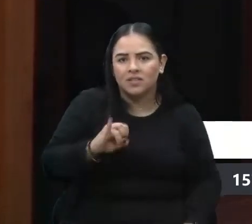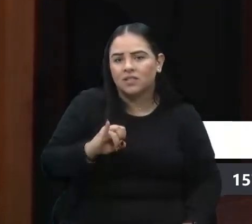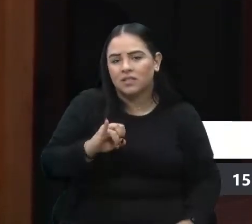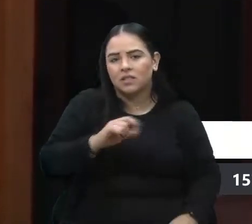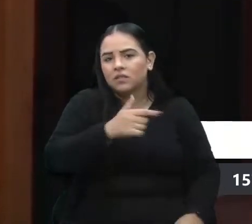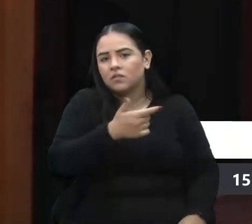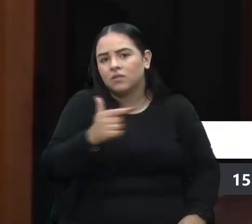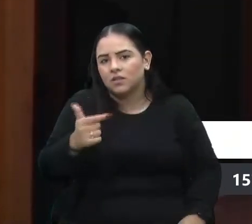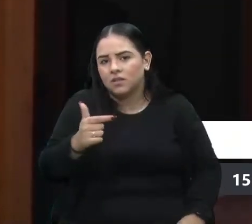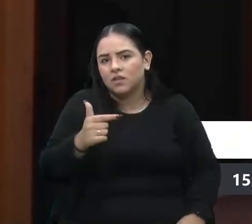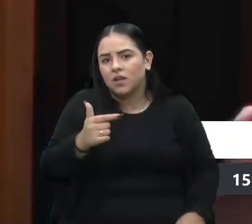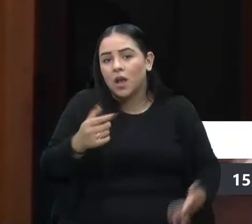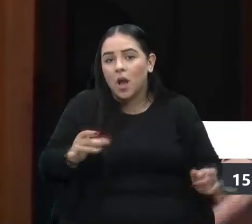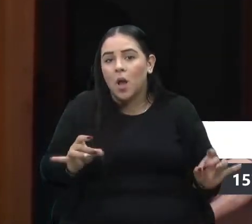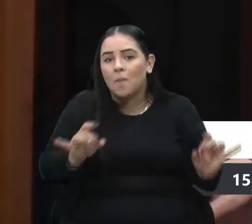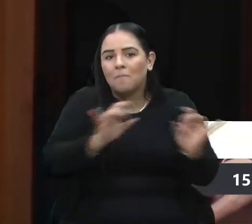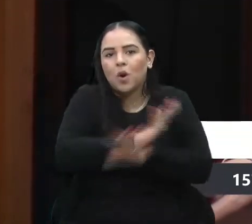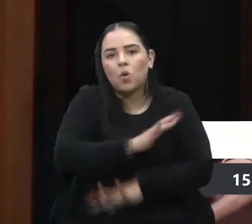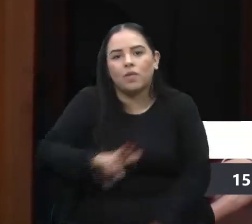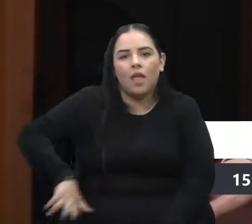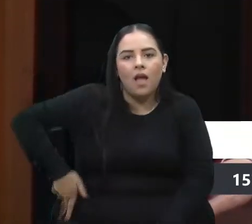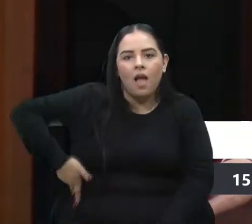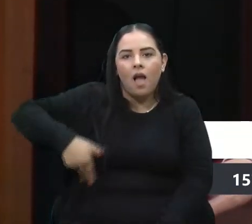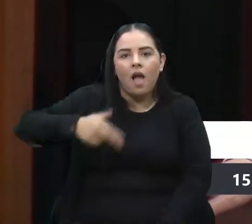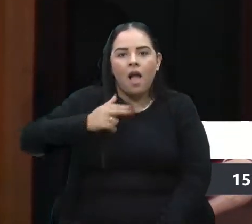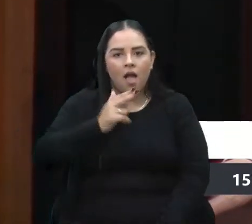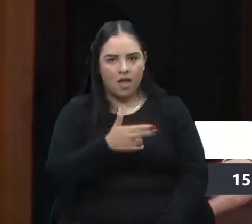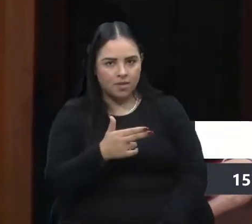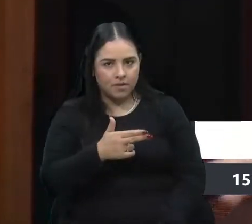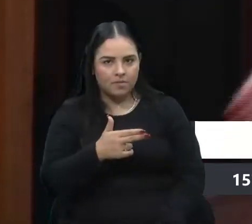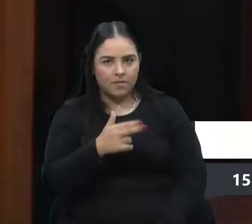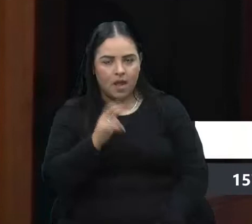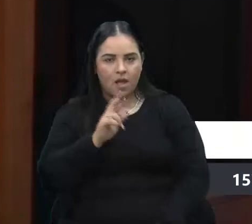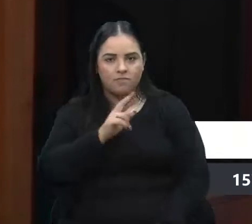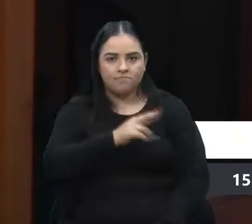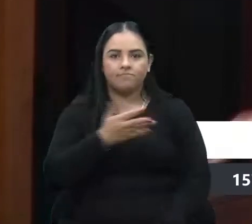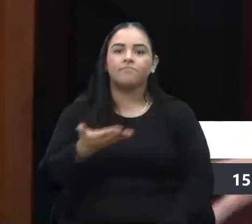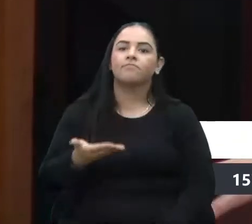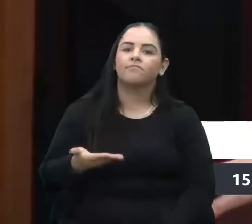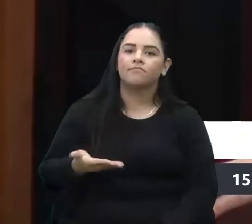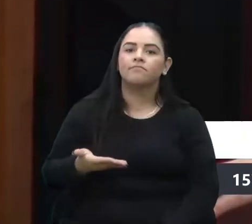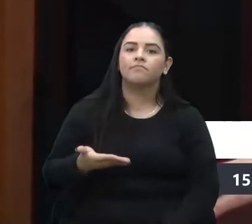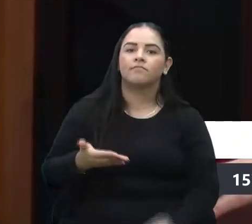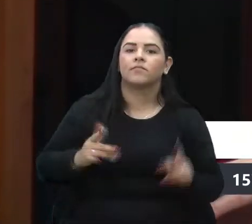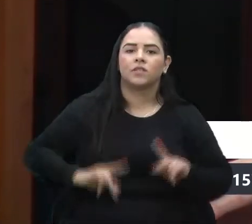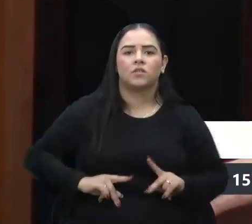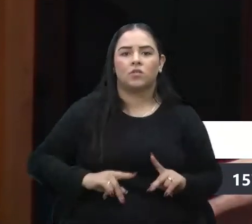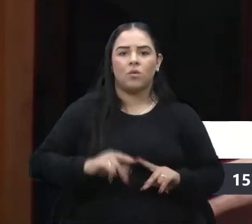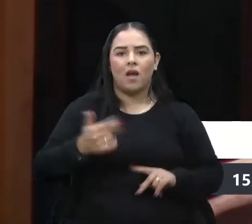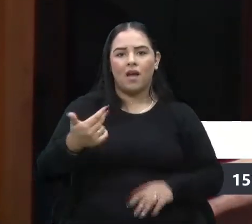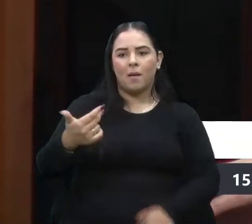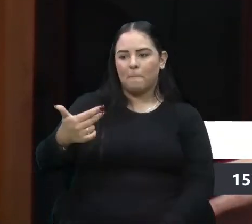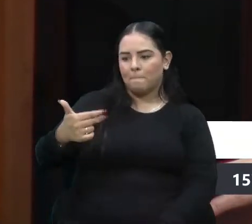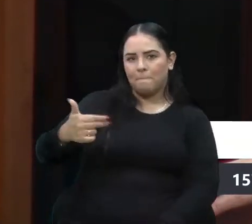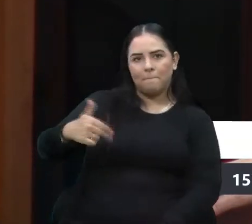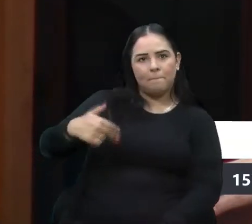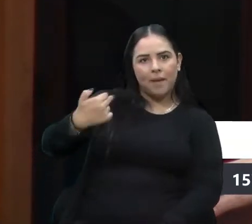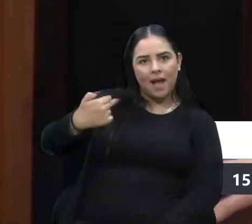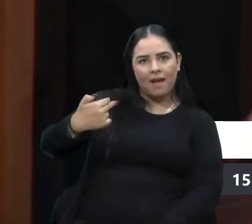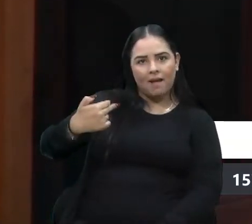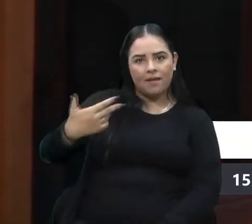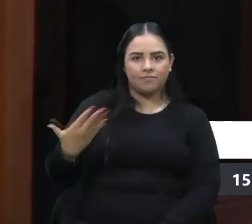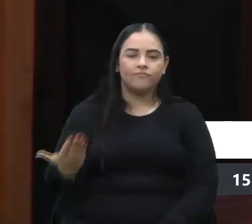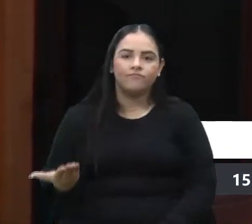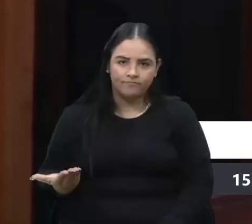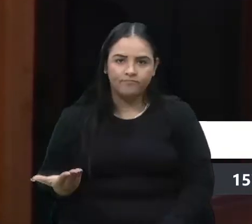você não tiver ela municiado e pronta para para uma pronta resposta a pessoa vai matar você né então